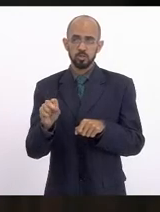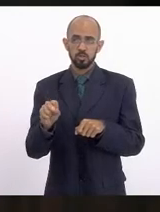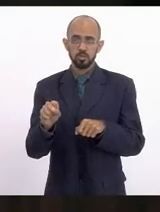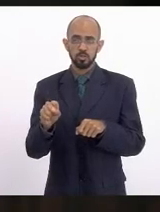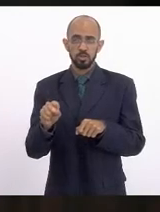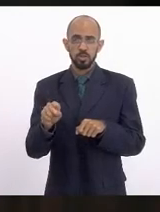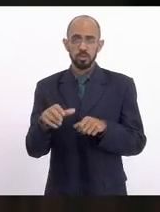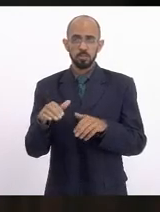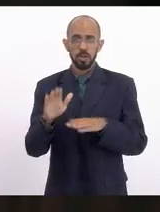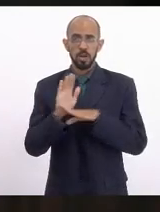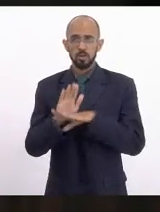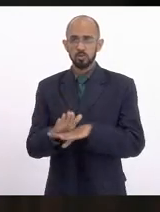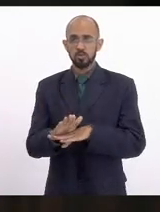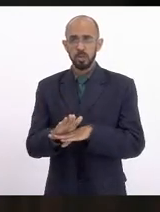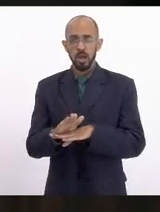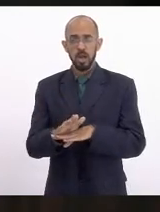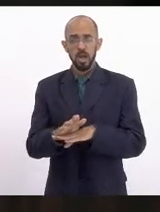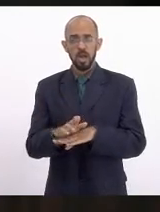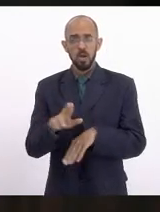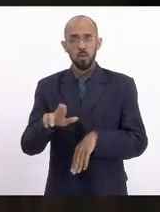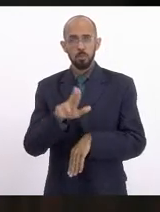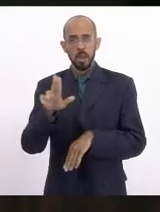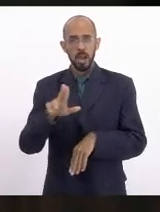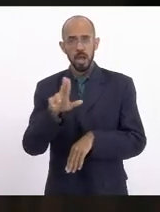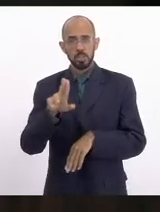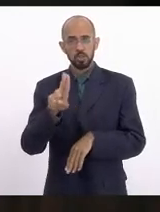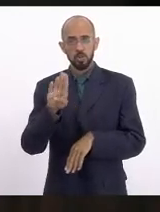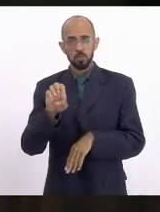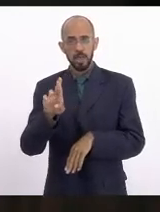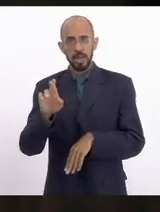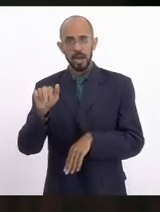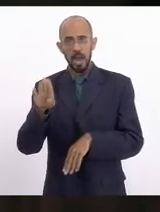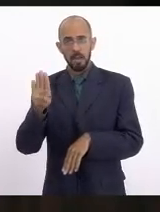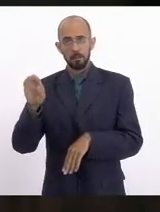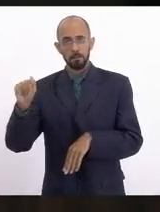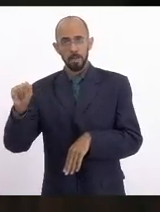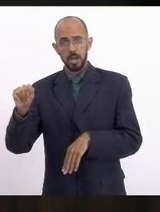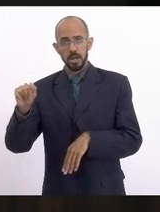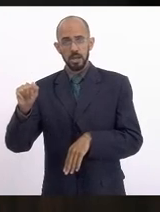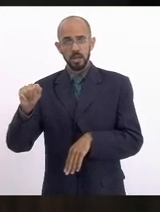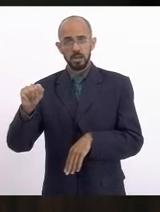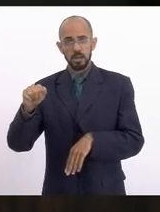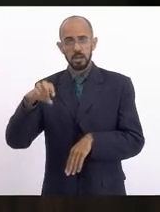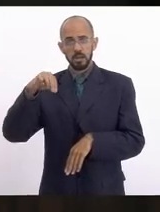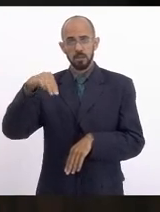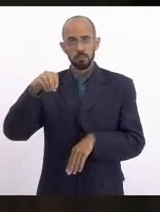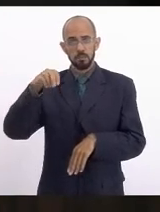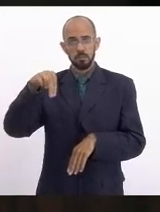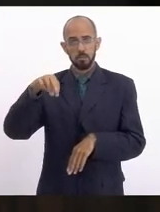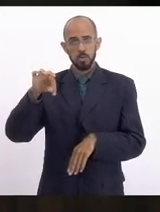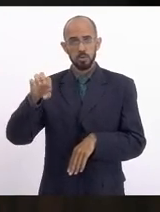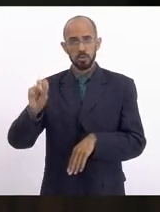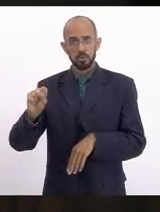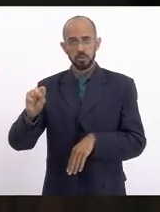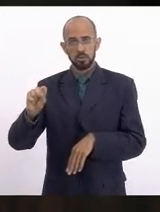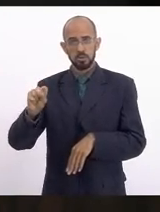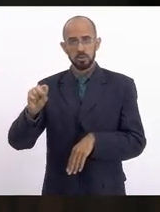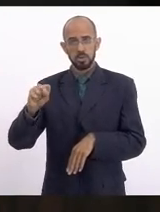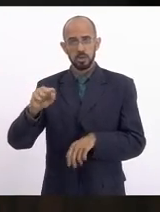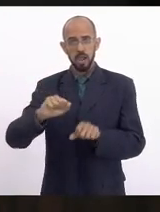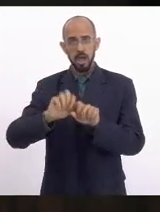Minas Uberlândia Uberaba e Montes Claros lá em cima da Conceição dos Santos Dumont